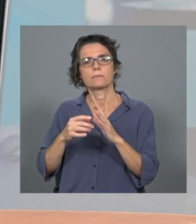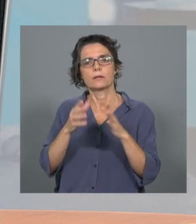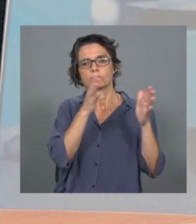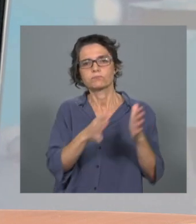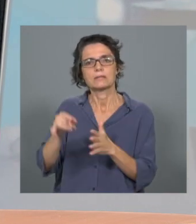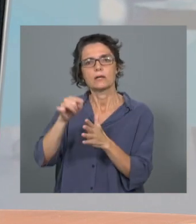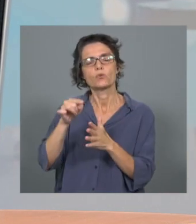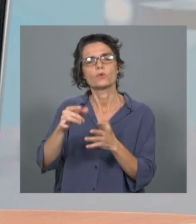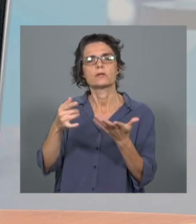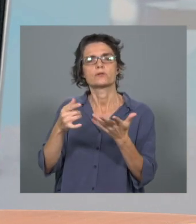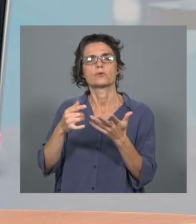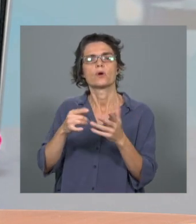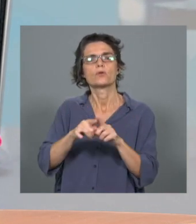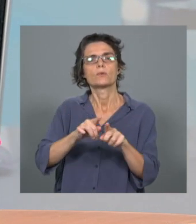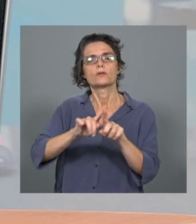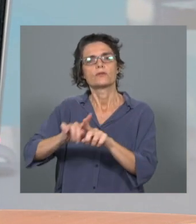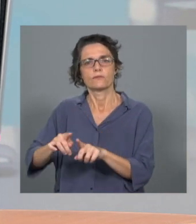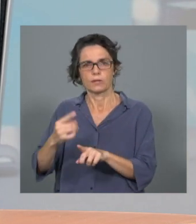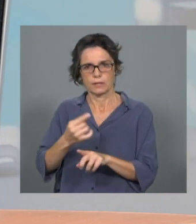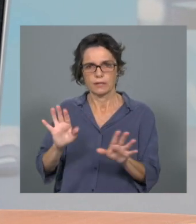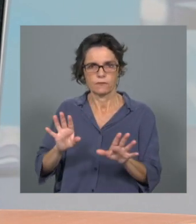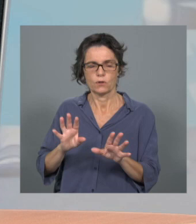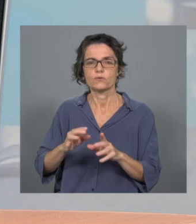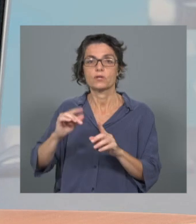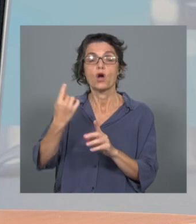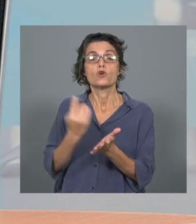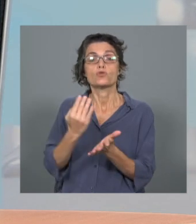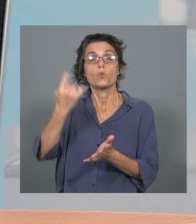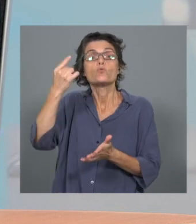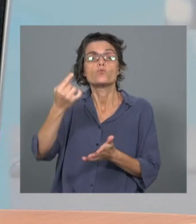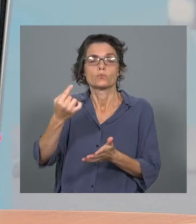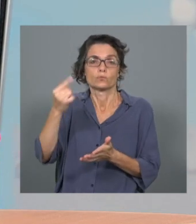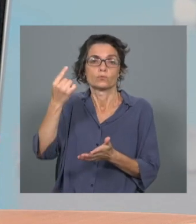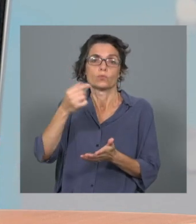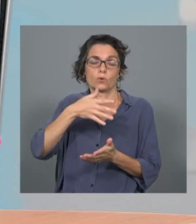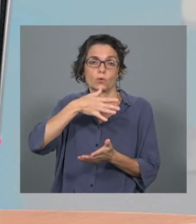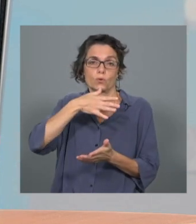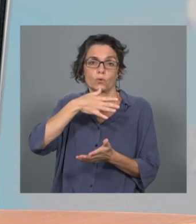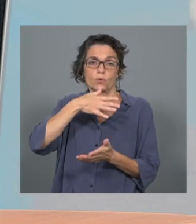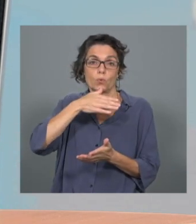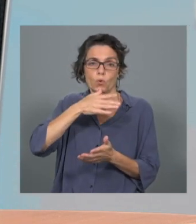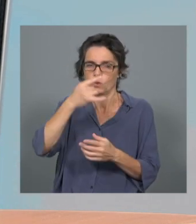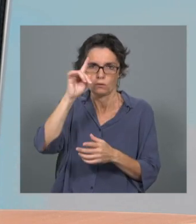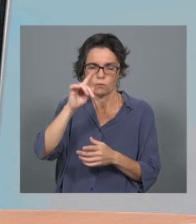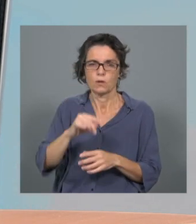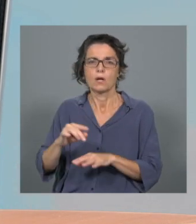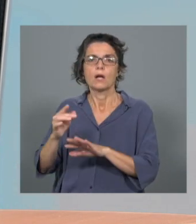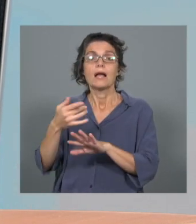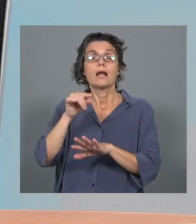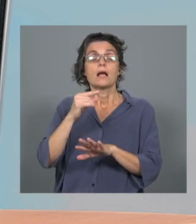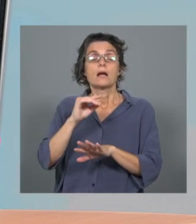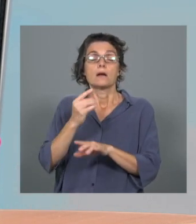tem o governo todo, tem essa distribuição de vereadores, a tradição autárquica já passa muito por